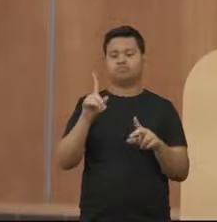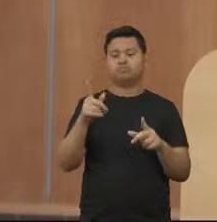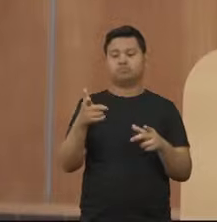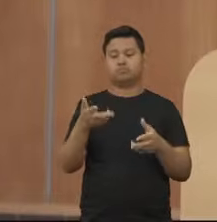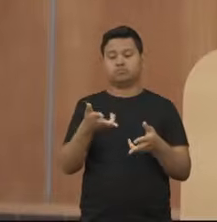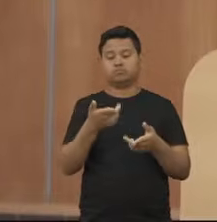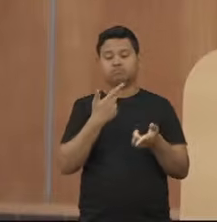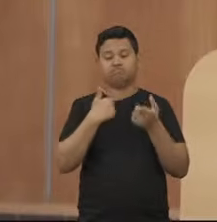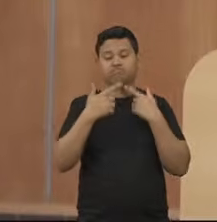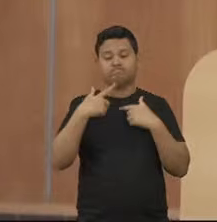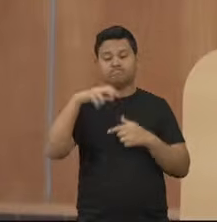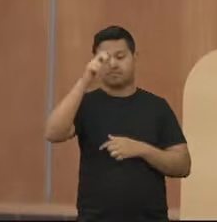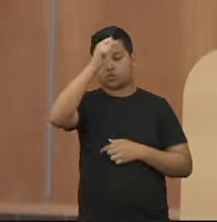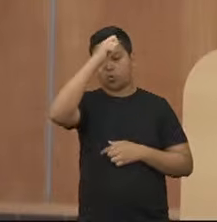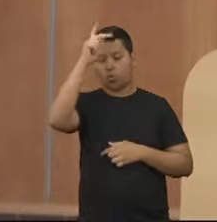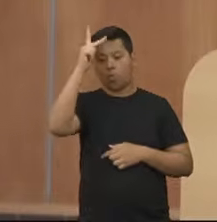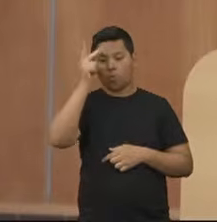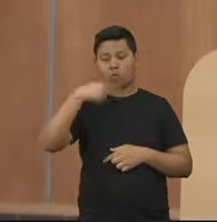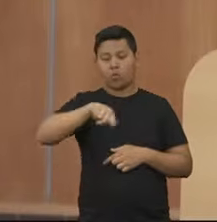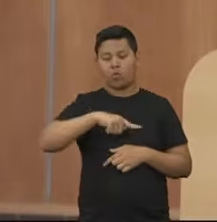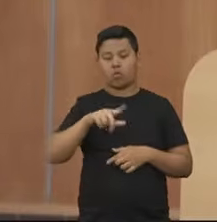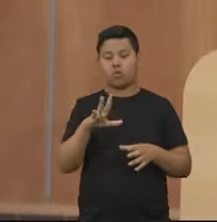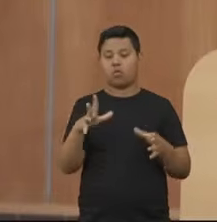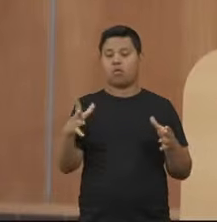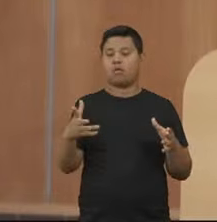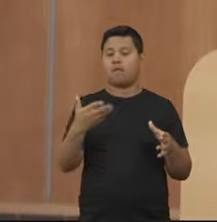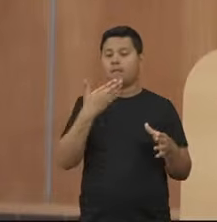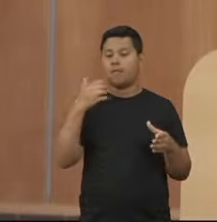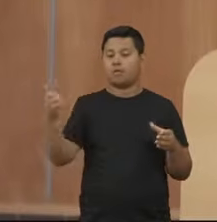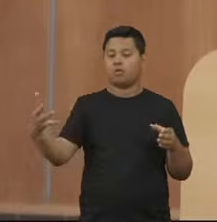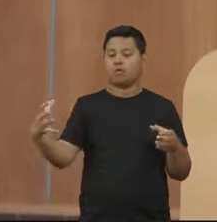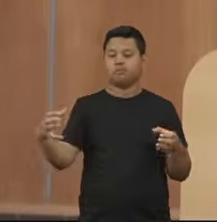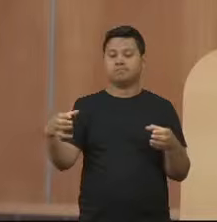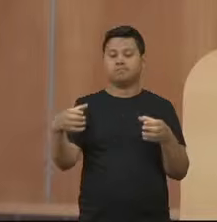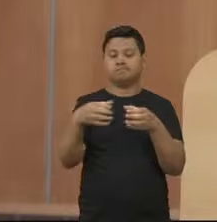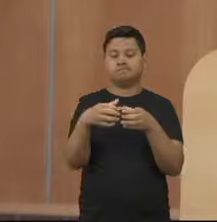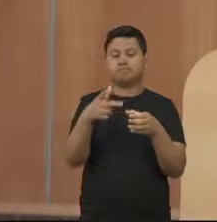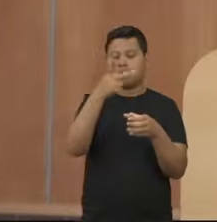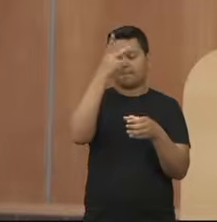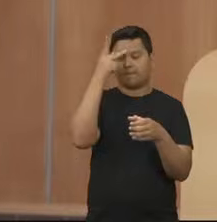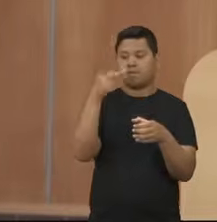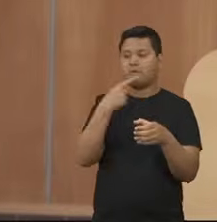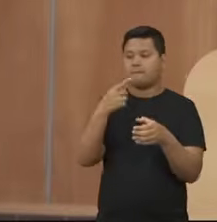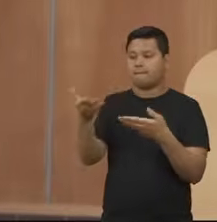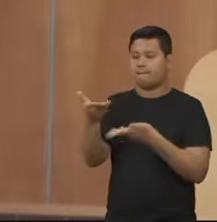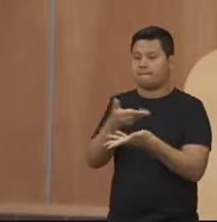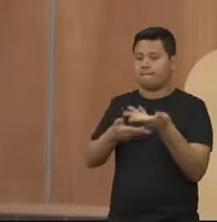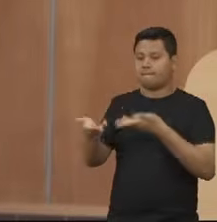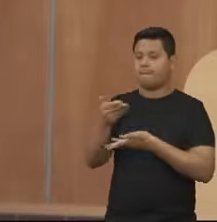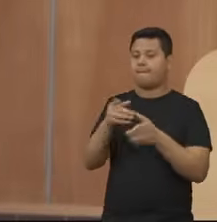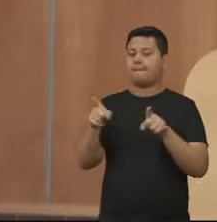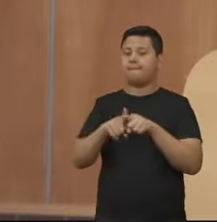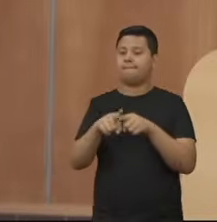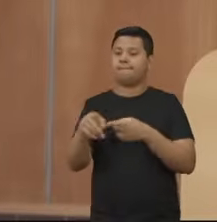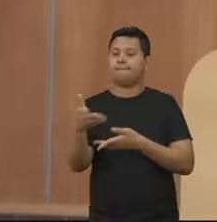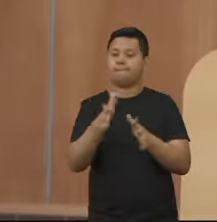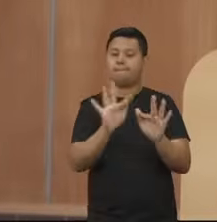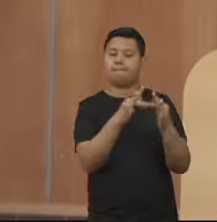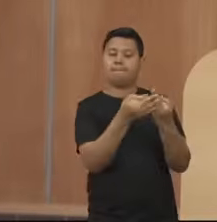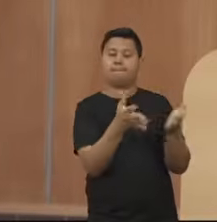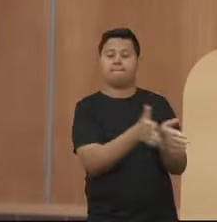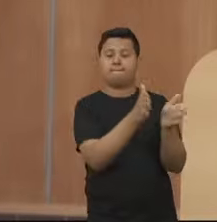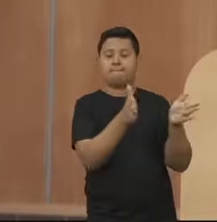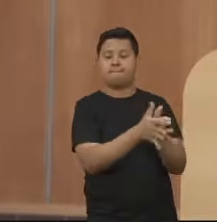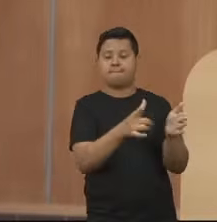também, nossa, a gente também descentralizar os serviços para que as pessoas tenham serviços nos bairros, mas também as famílias